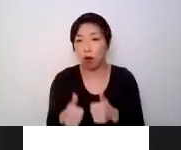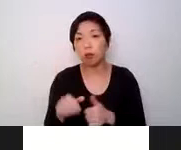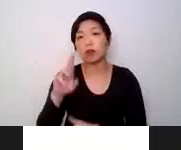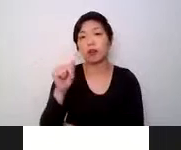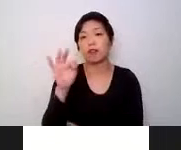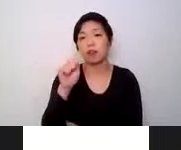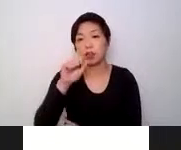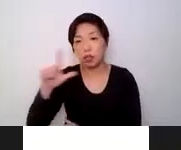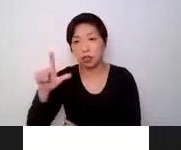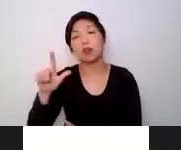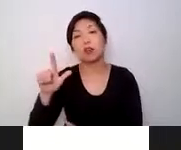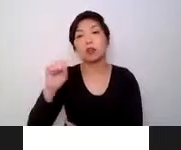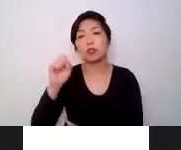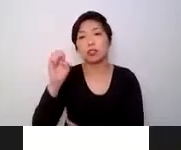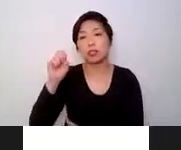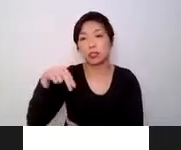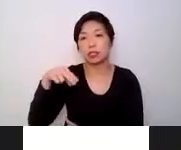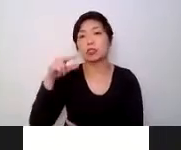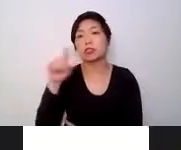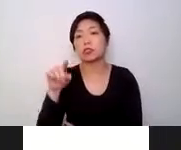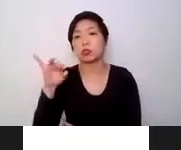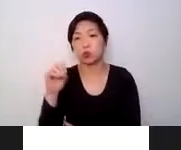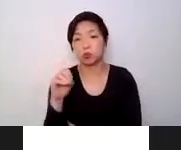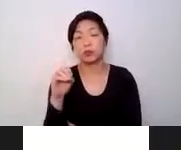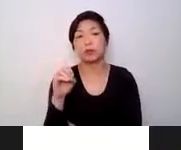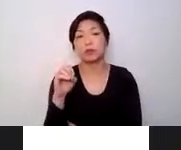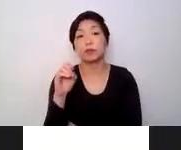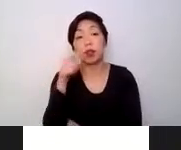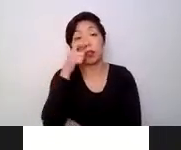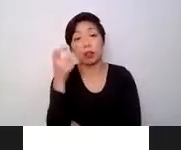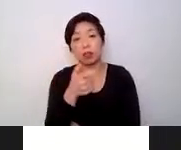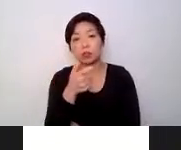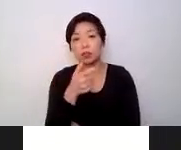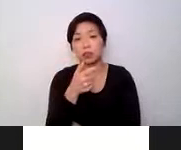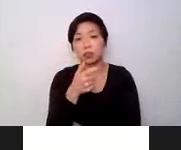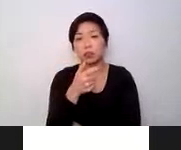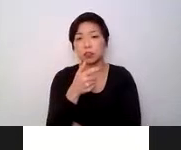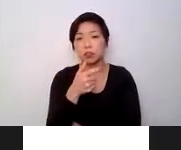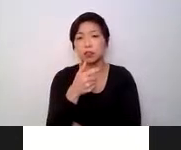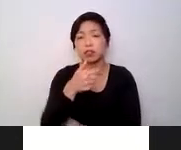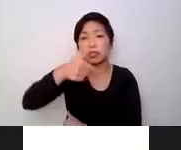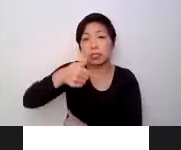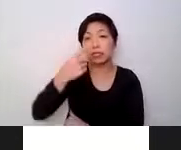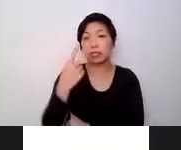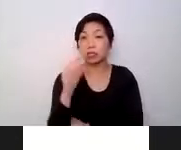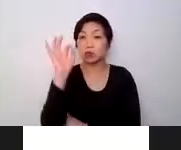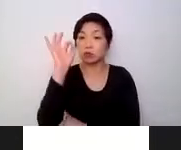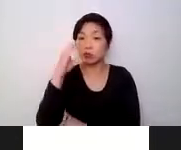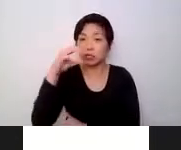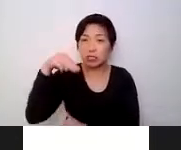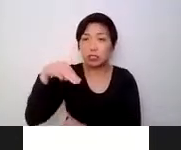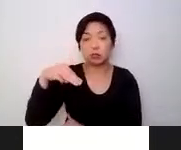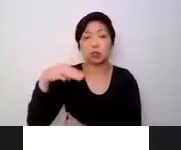Carrara um baixo relevo e é interessante que ele é de exato 71 centímetros assim como a pintura